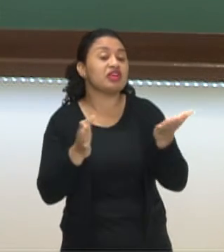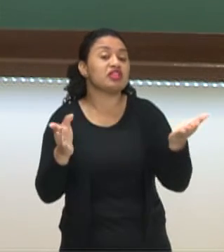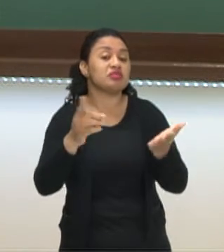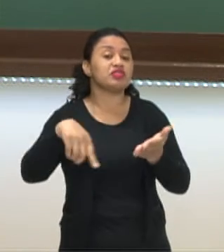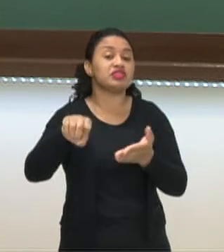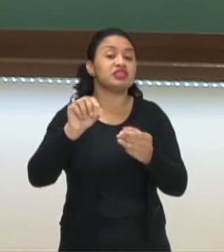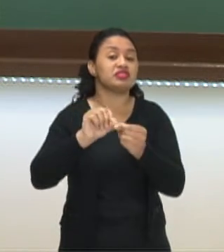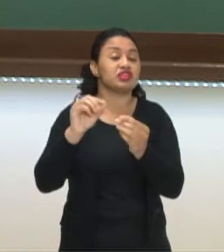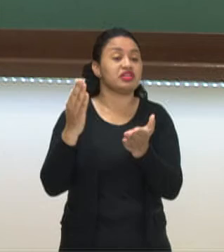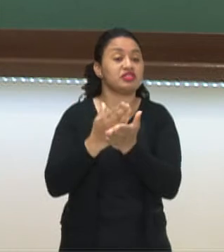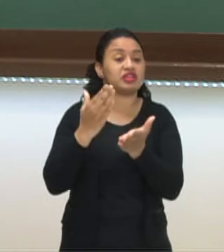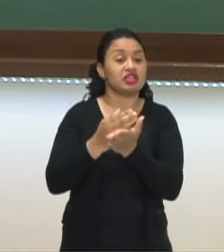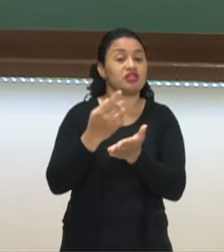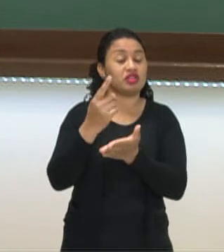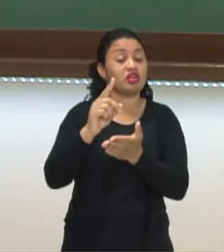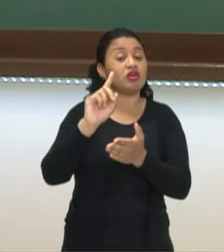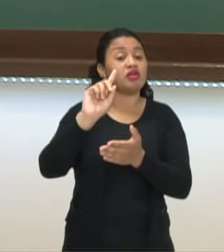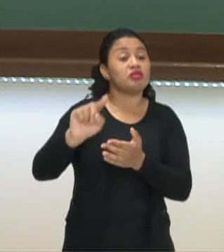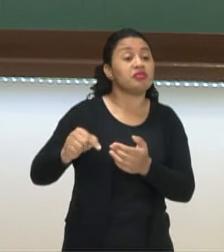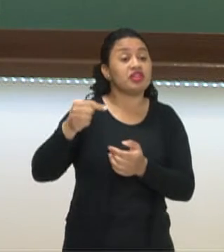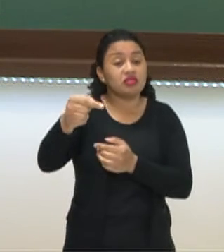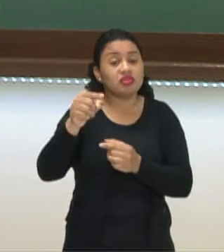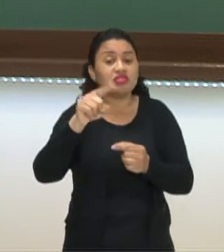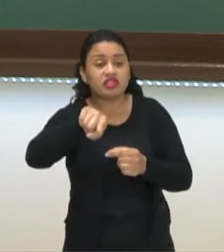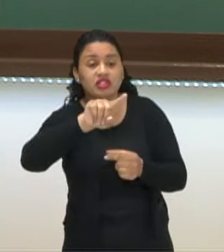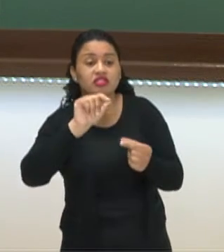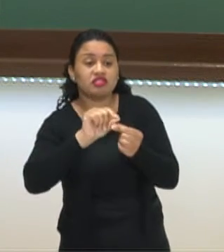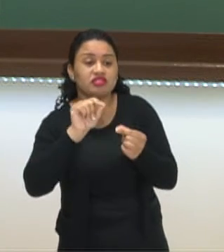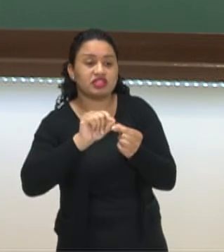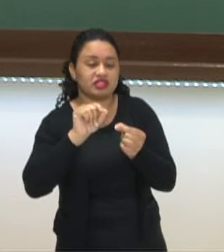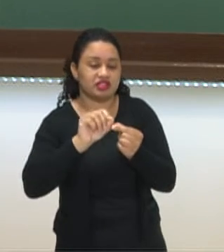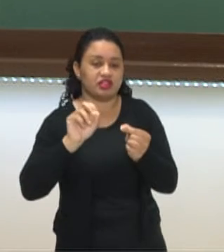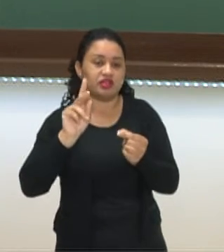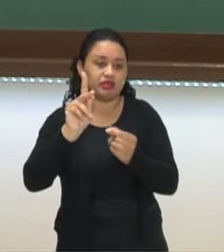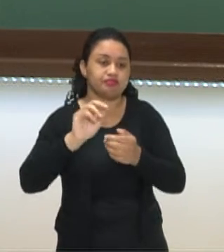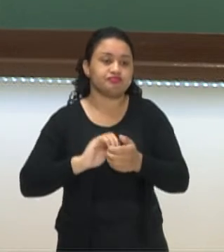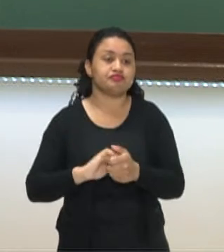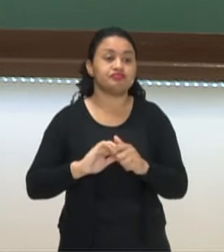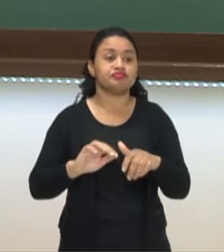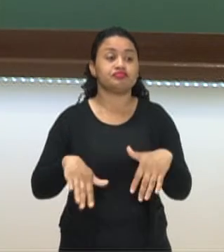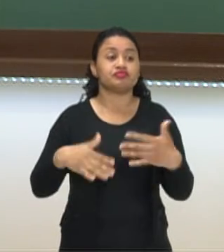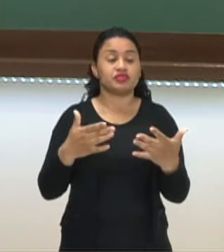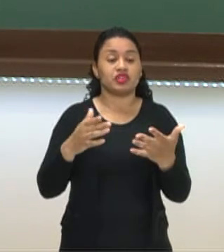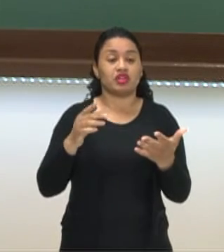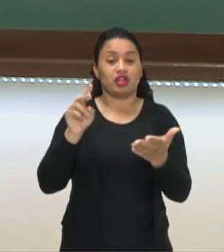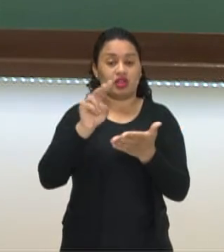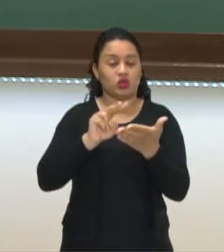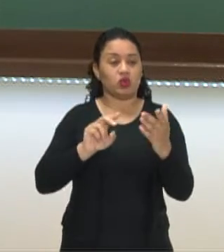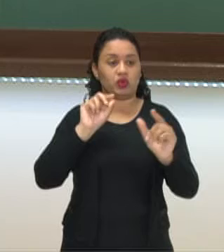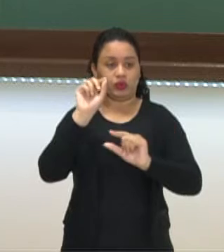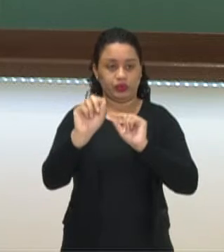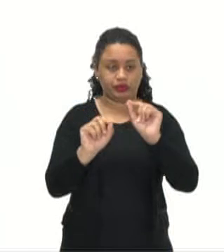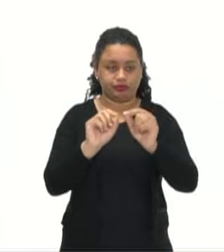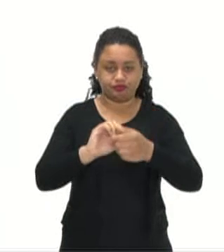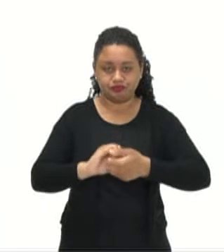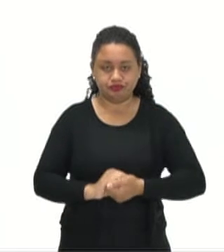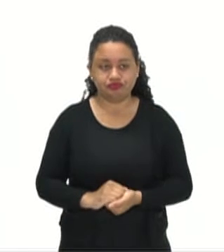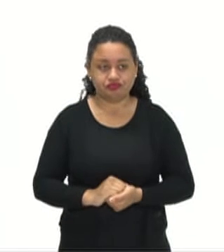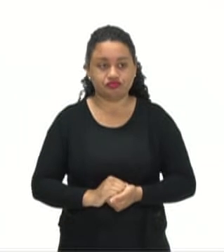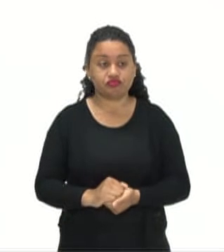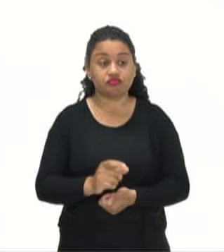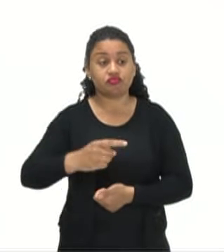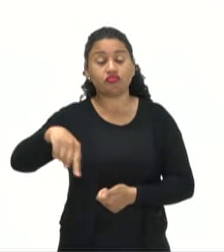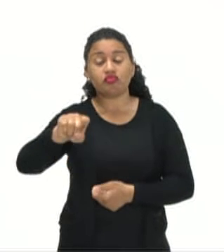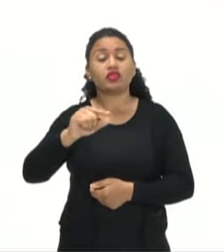atividade no caderno de vocês para realizar ela depois. Então, vamos fazer a leitura. Olha lá.